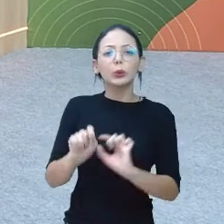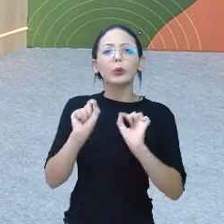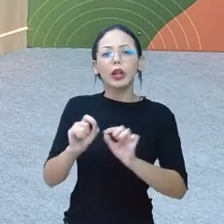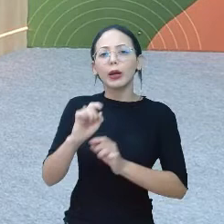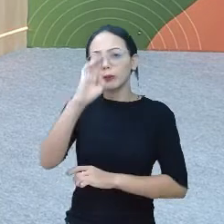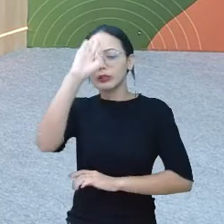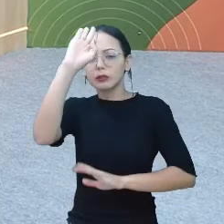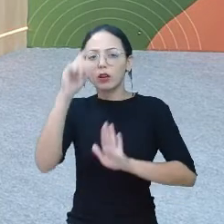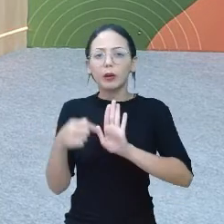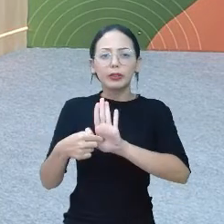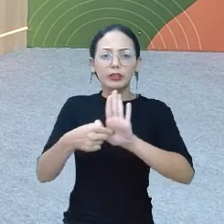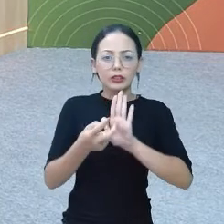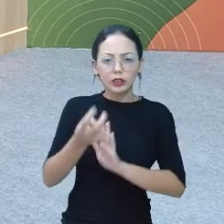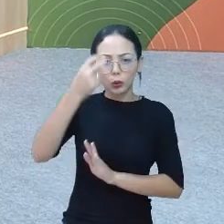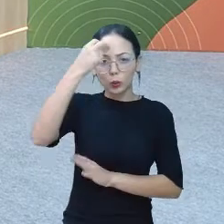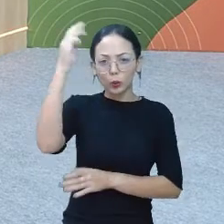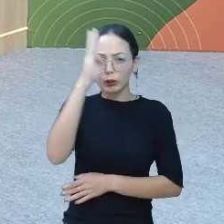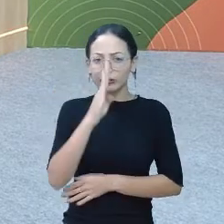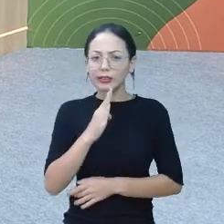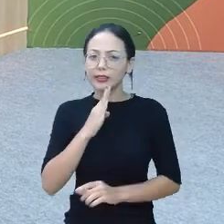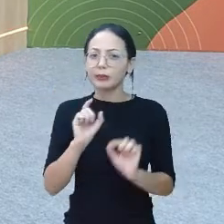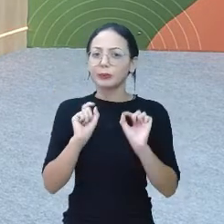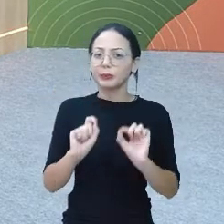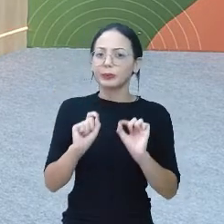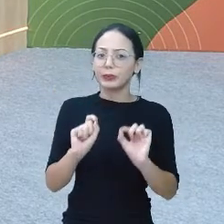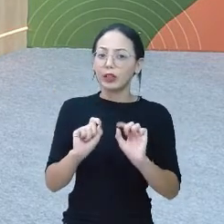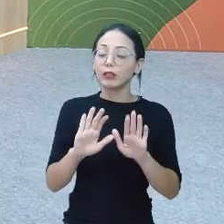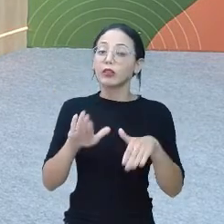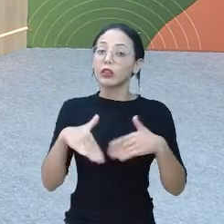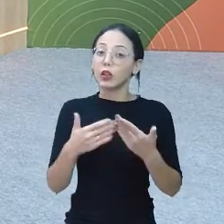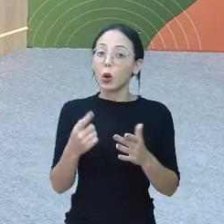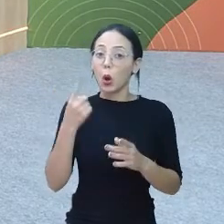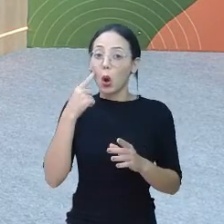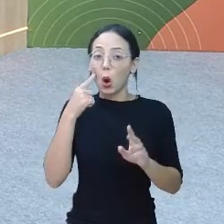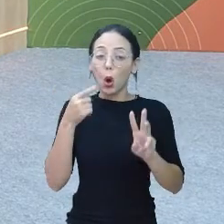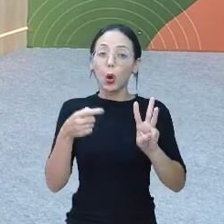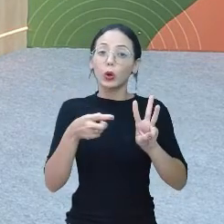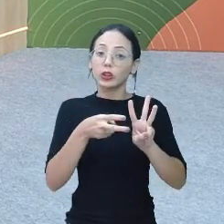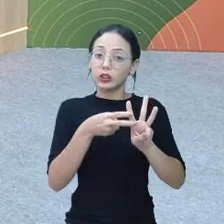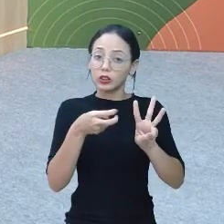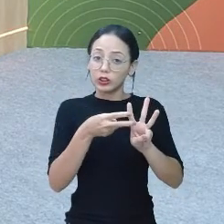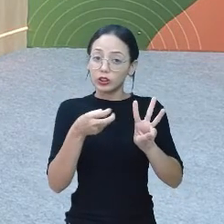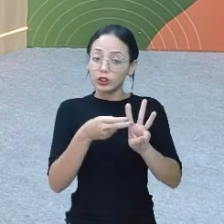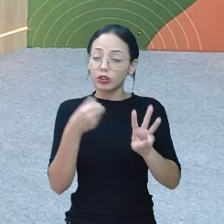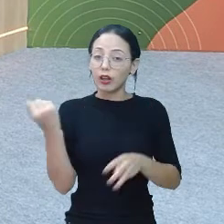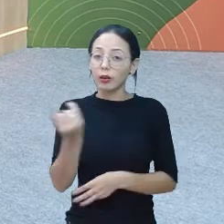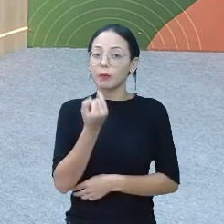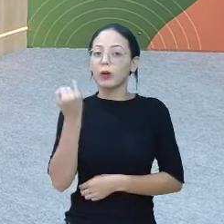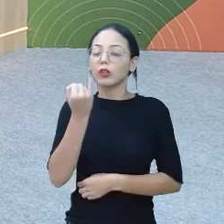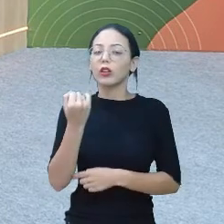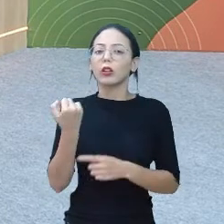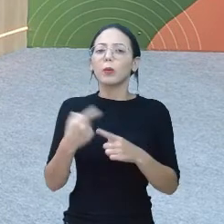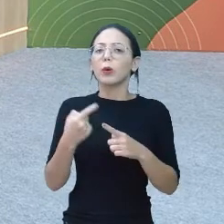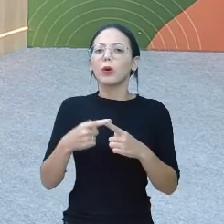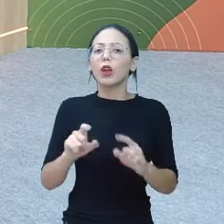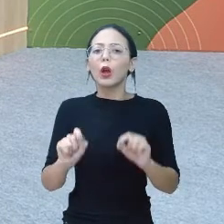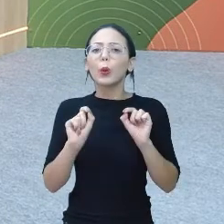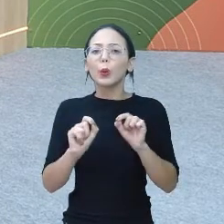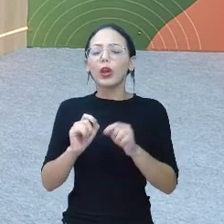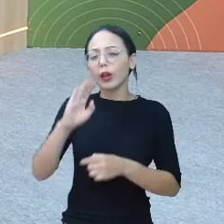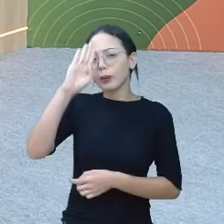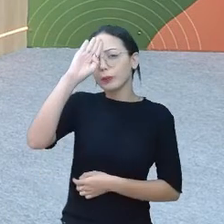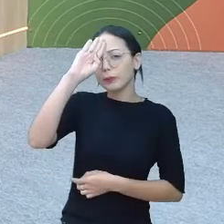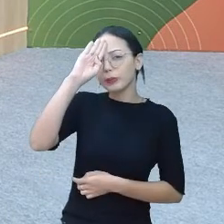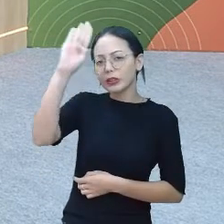principal representante da cultura brasileira? Então, a figura do indígena é muito recorrente nesse tipo de literatura, porque ele vai ser, a